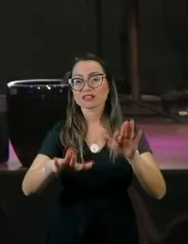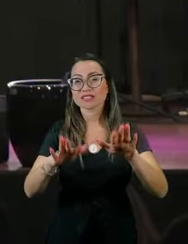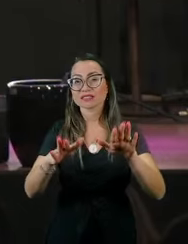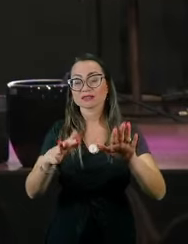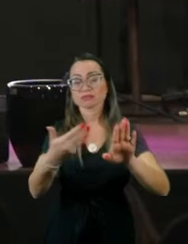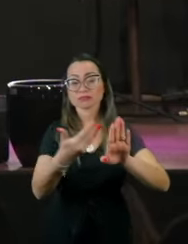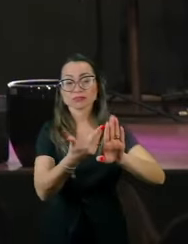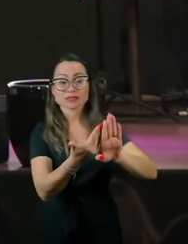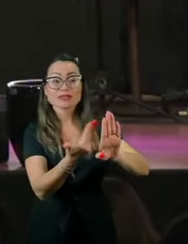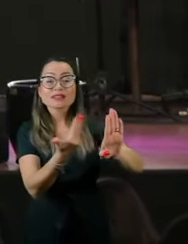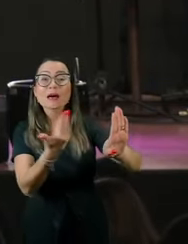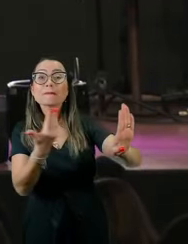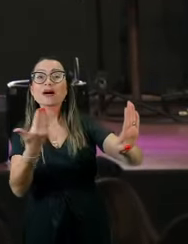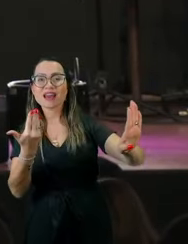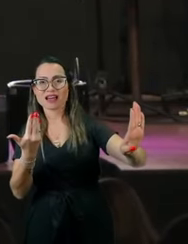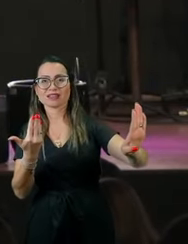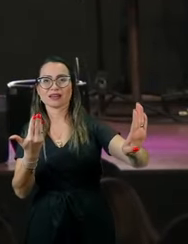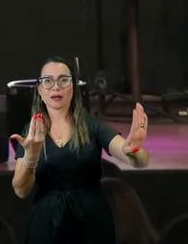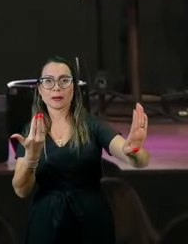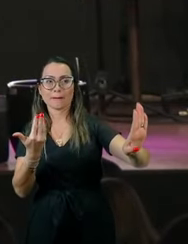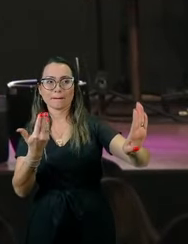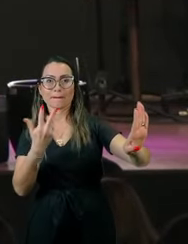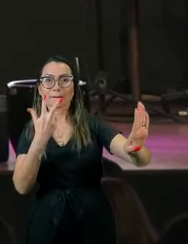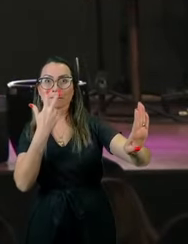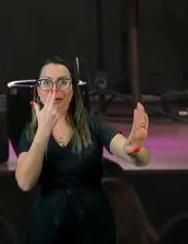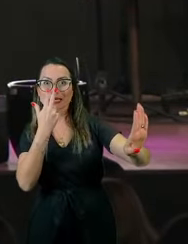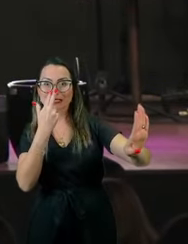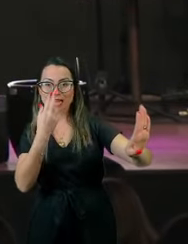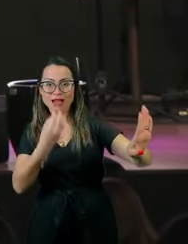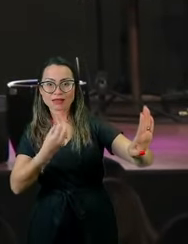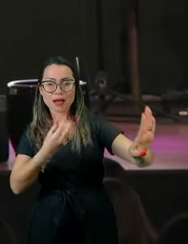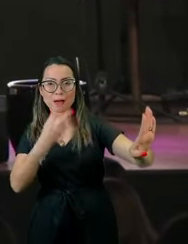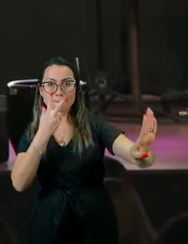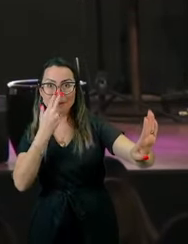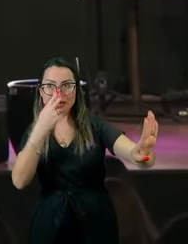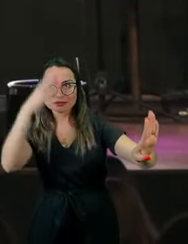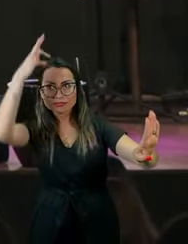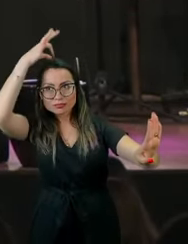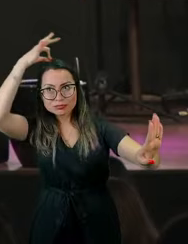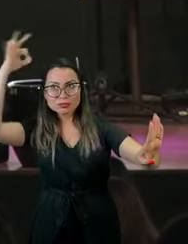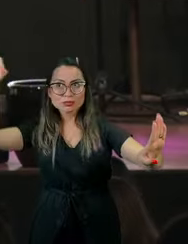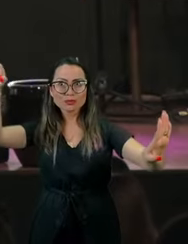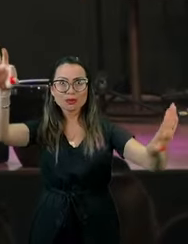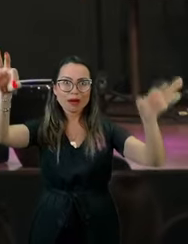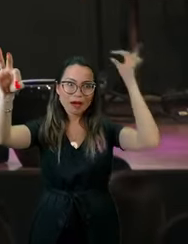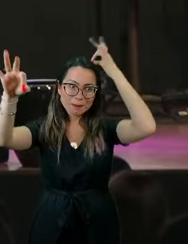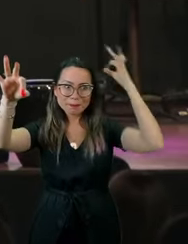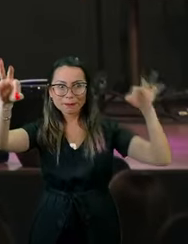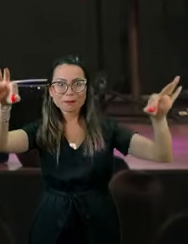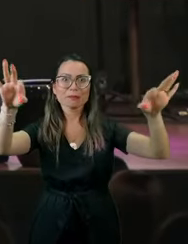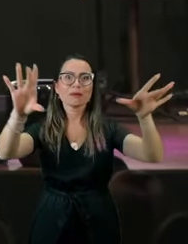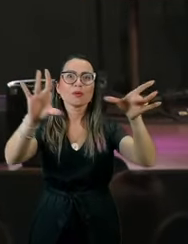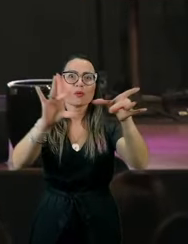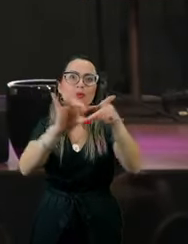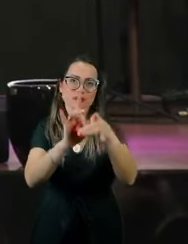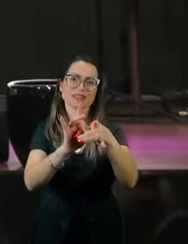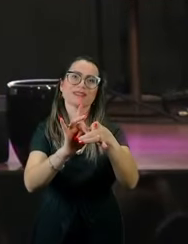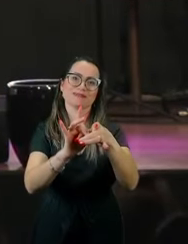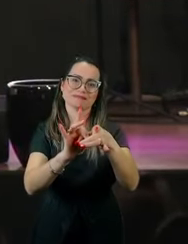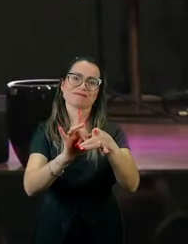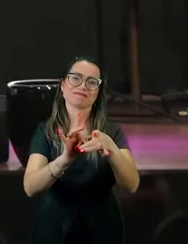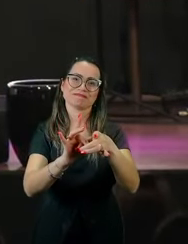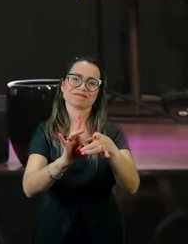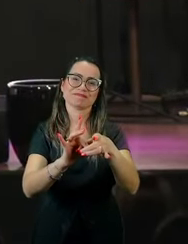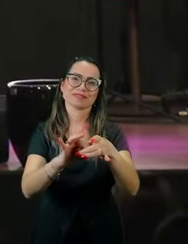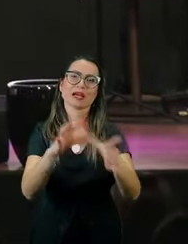raízes. Vocês cresceram no mesmo formato. Eu digo aqui que o grupo de louvor, gente, eu amo esse grupo de louvor que está aqui, que